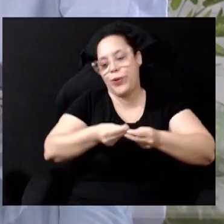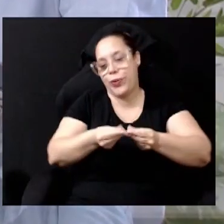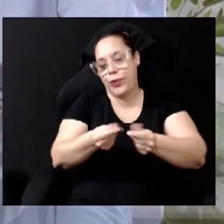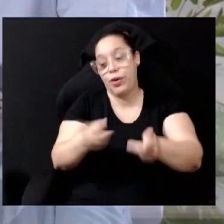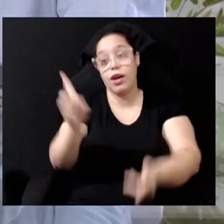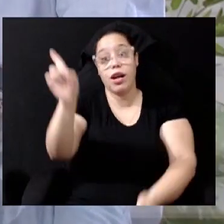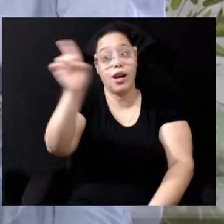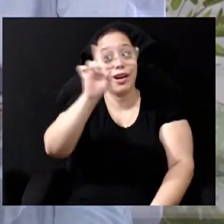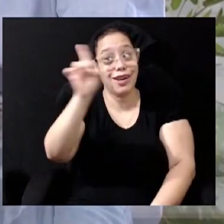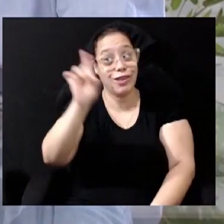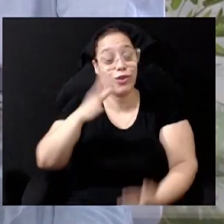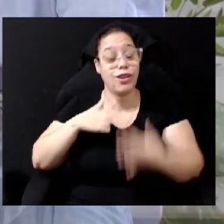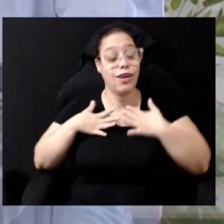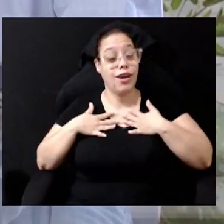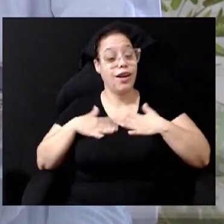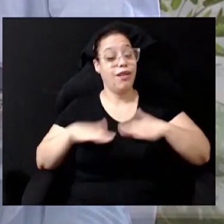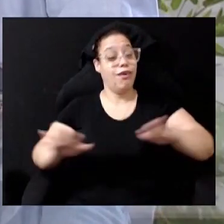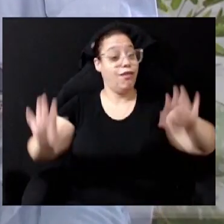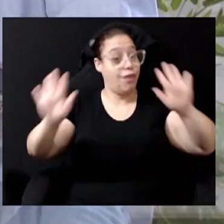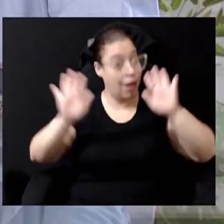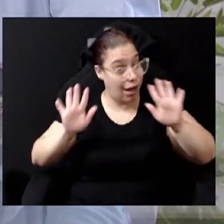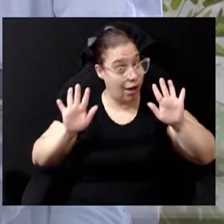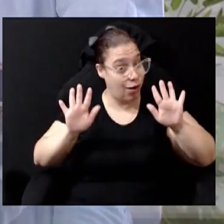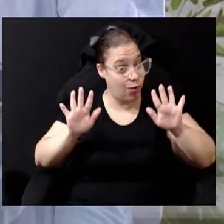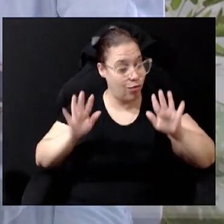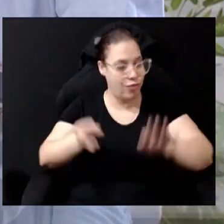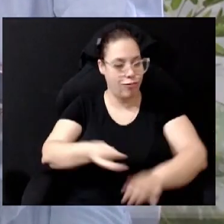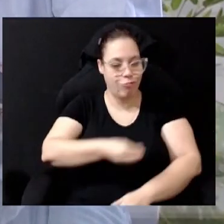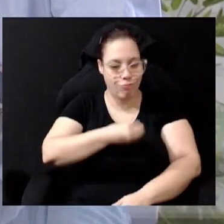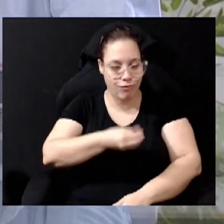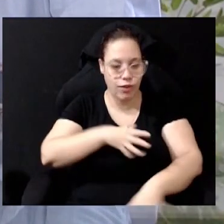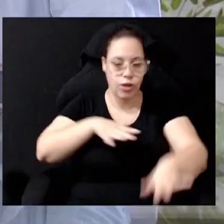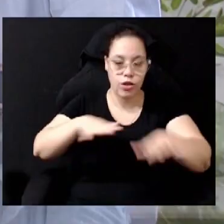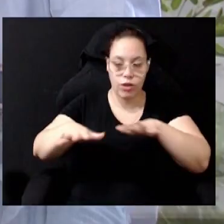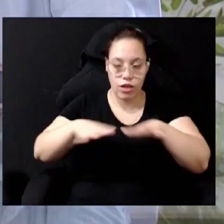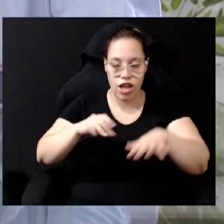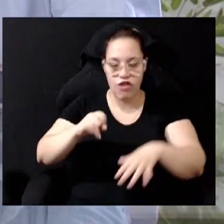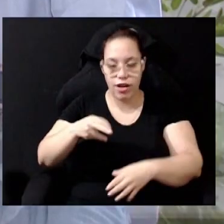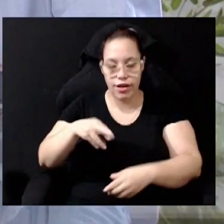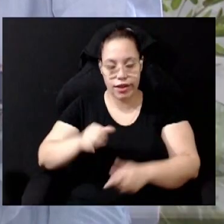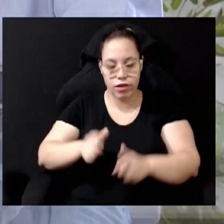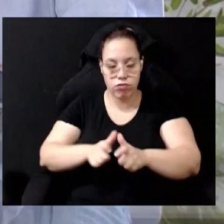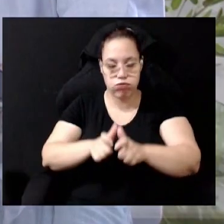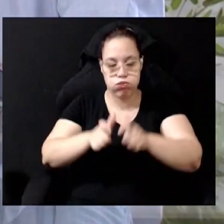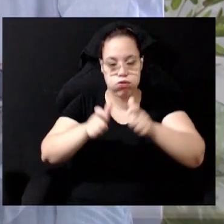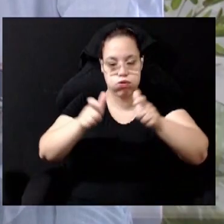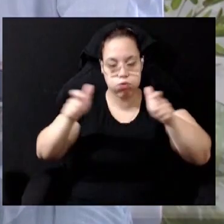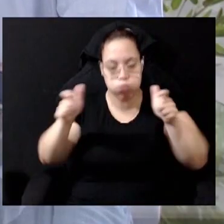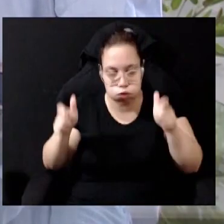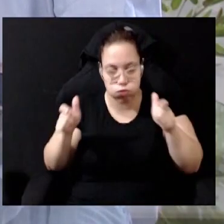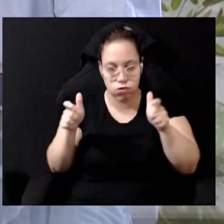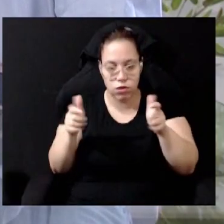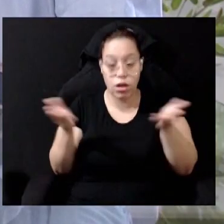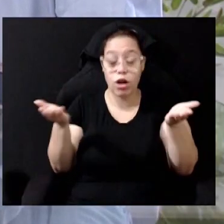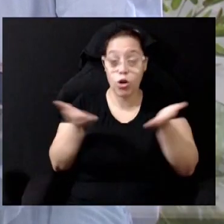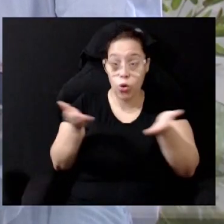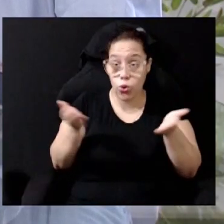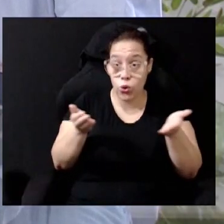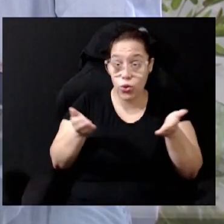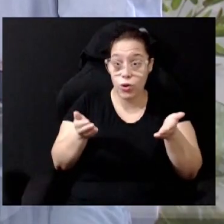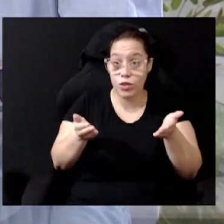tá? A gente está vivendo um momento de alta inflação, a inflação tende a estourar a meta agora, a gente tem